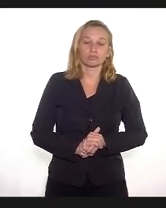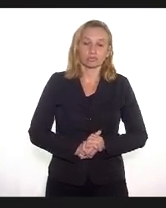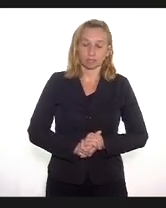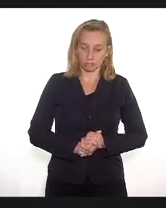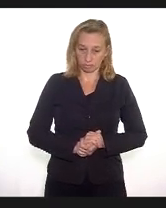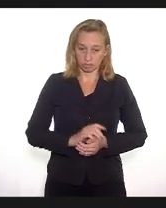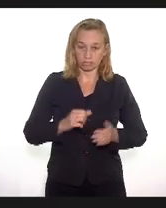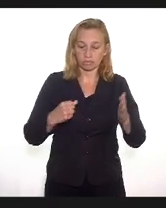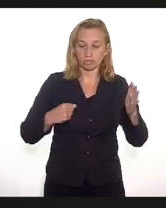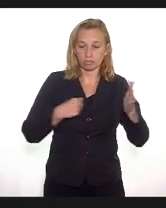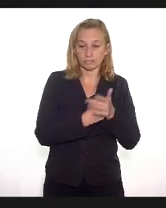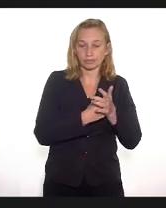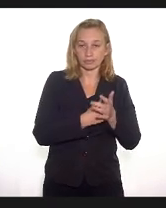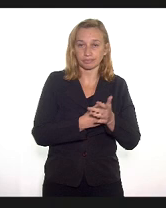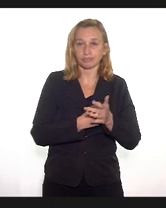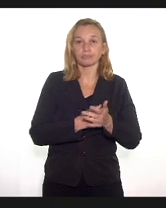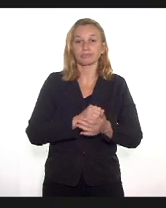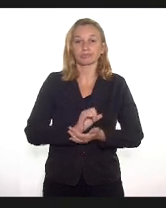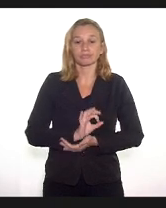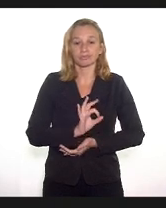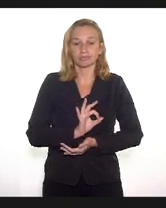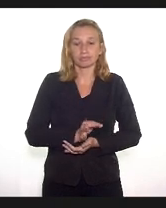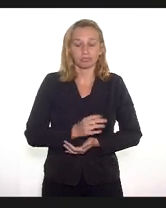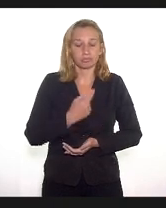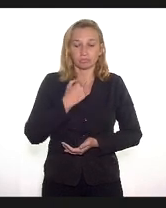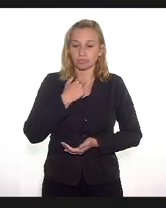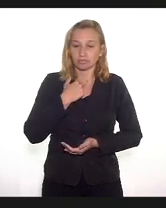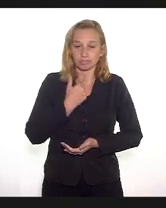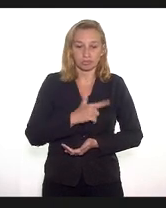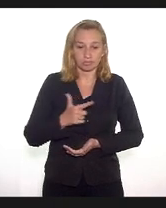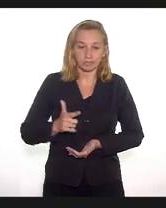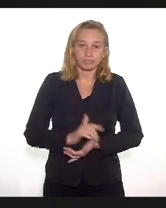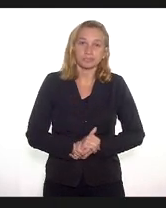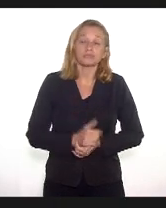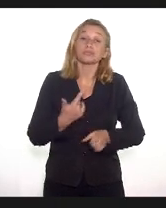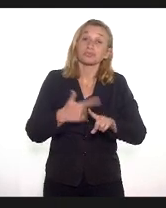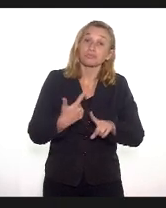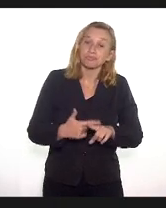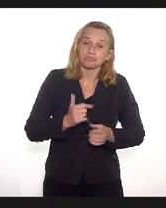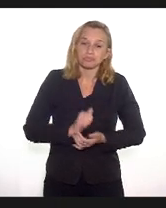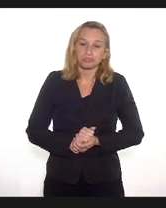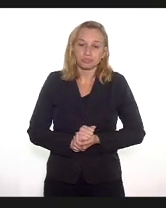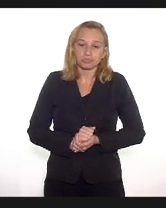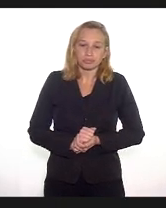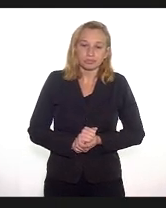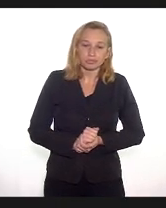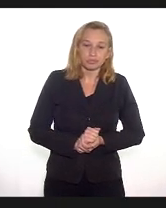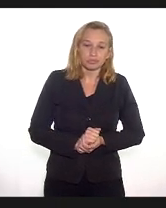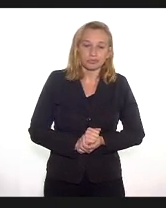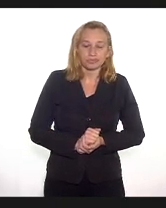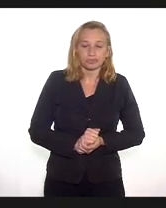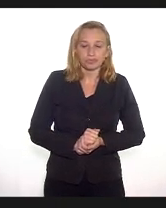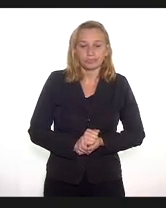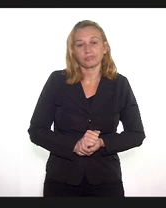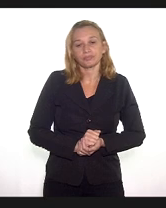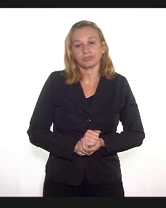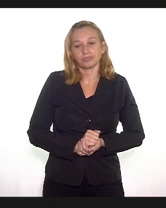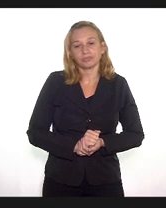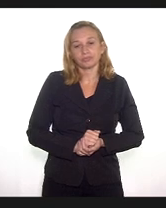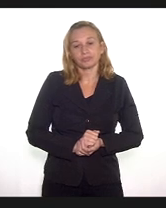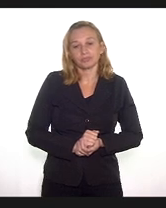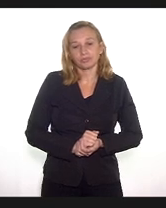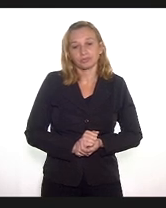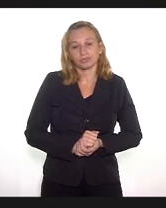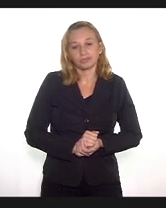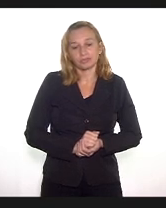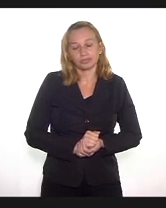vertiginoso. Um impacto que eu acho que não pode existir, porque ameaça, na verdade,